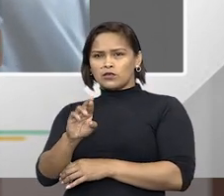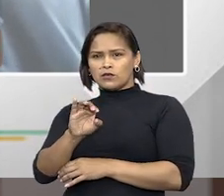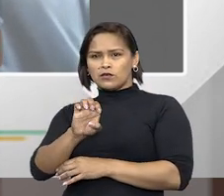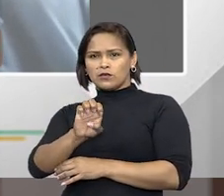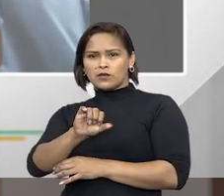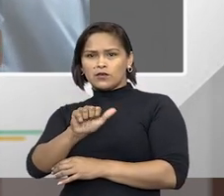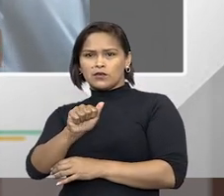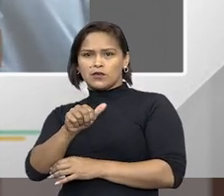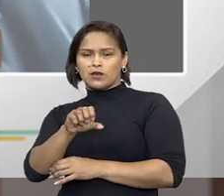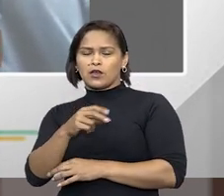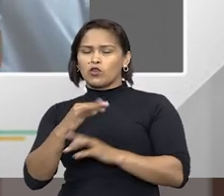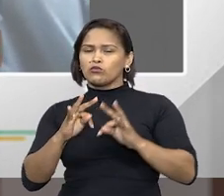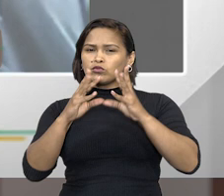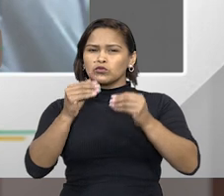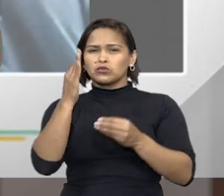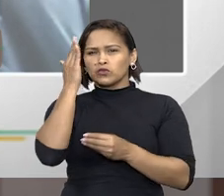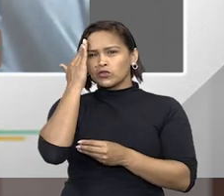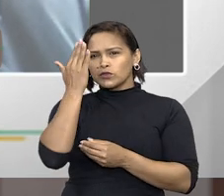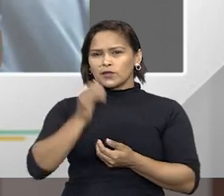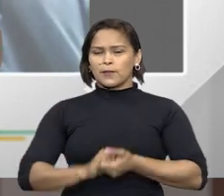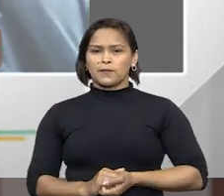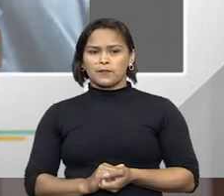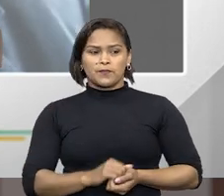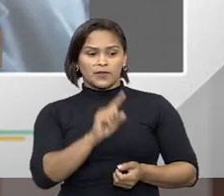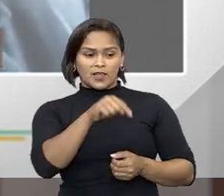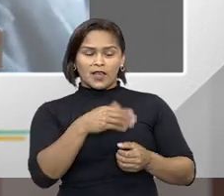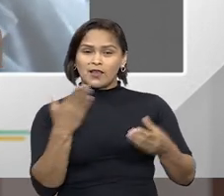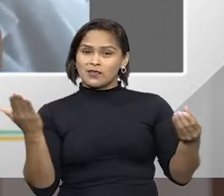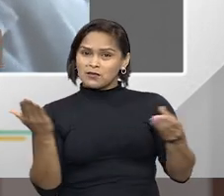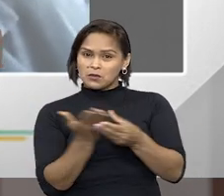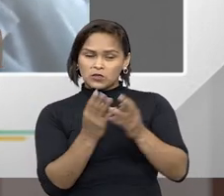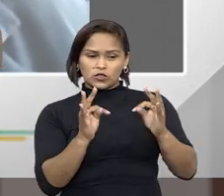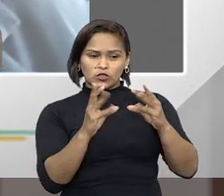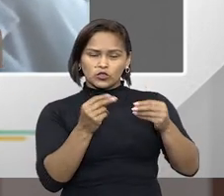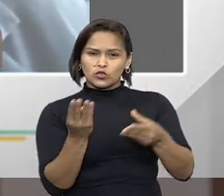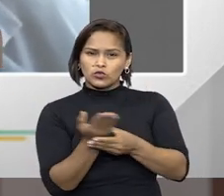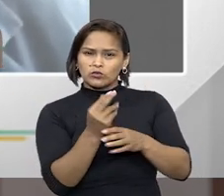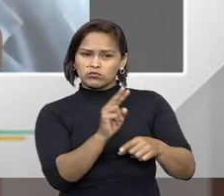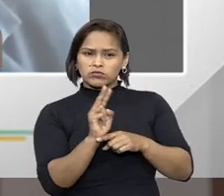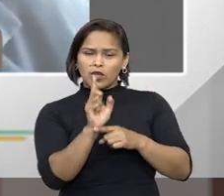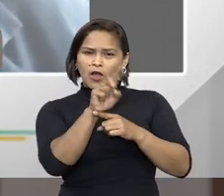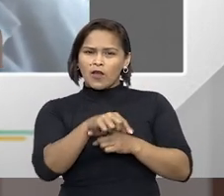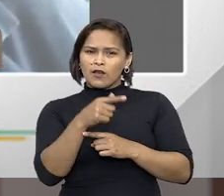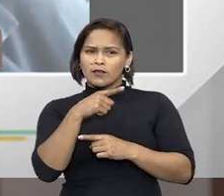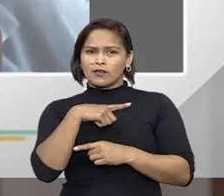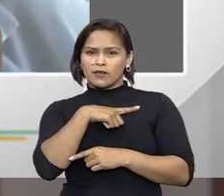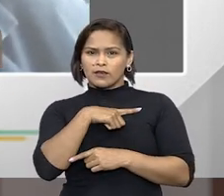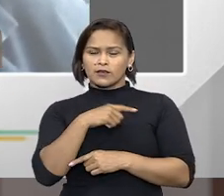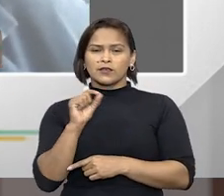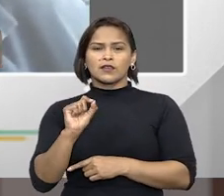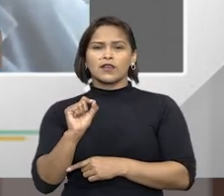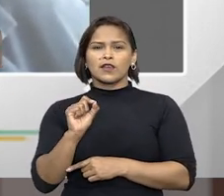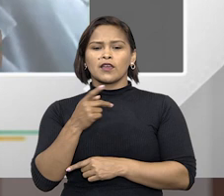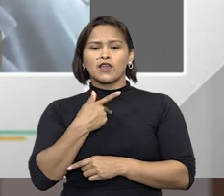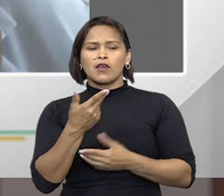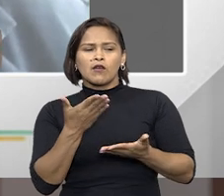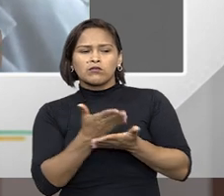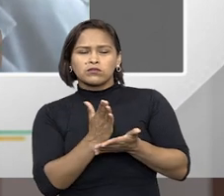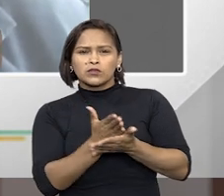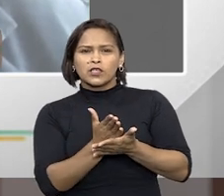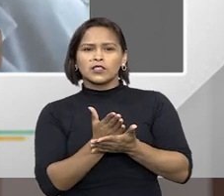como todos sabemos. Essas medidas todas visam, de certa maneira,